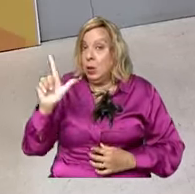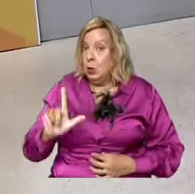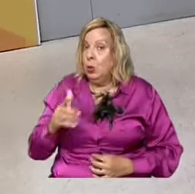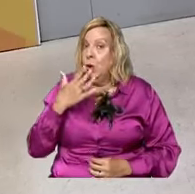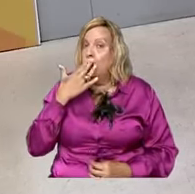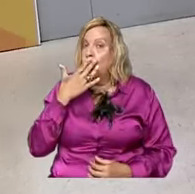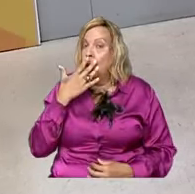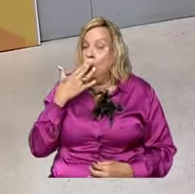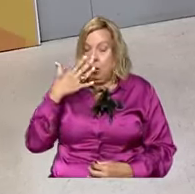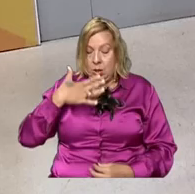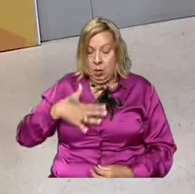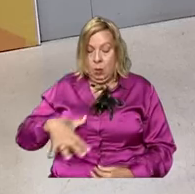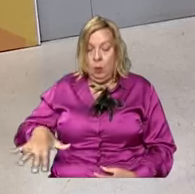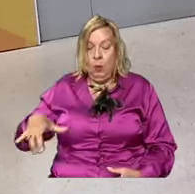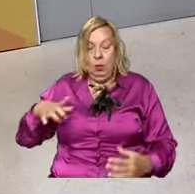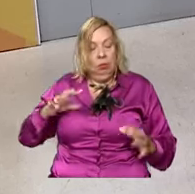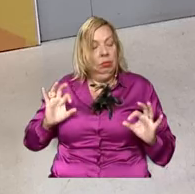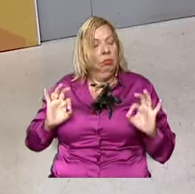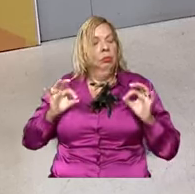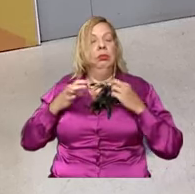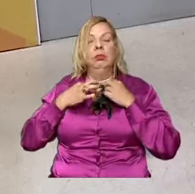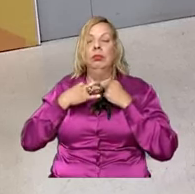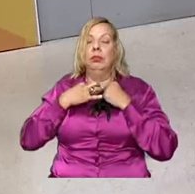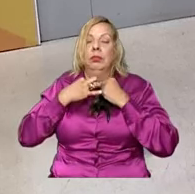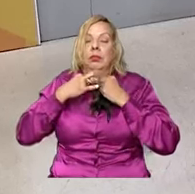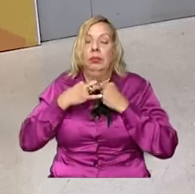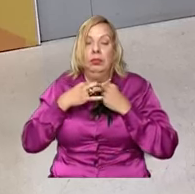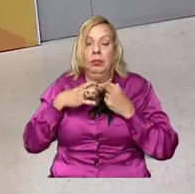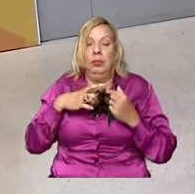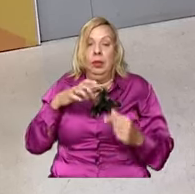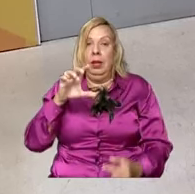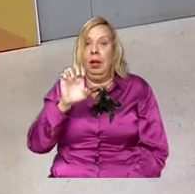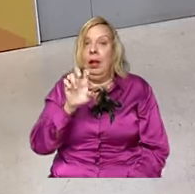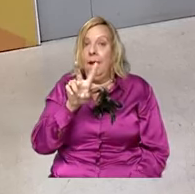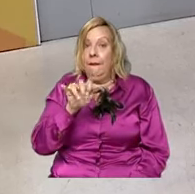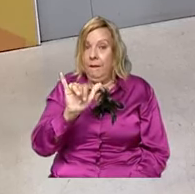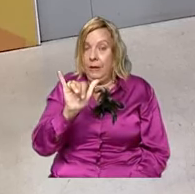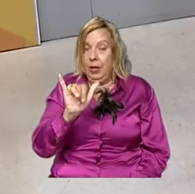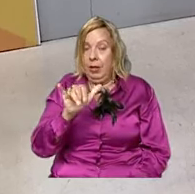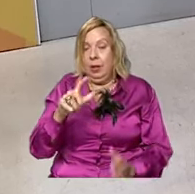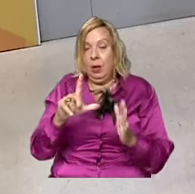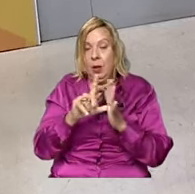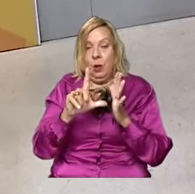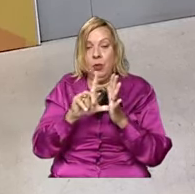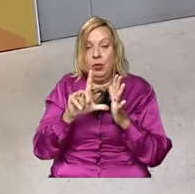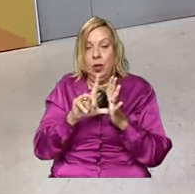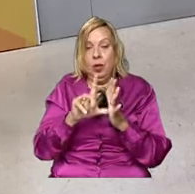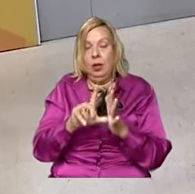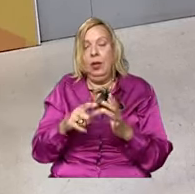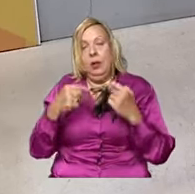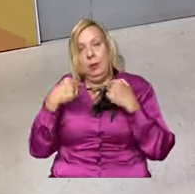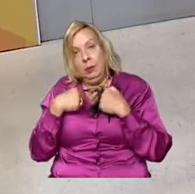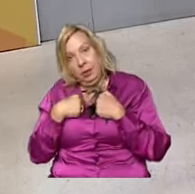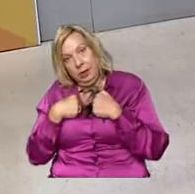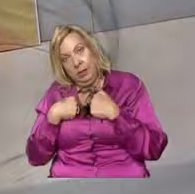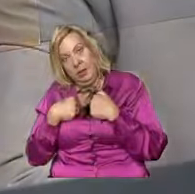de elogios. Esse é a elegância que Eve Trajes Finos nos proporciona, não somente para mim, mas também para aqui, ó,